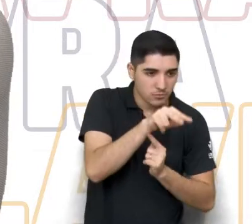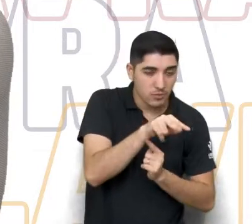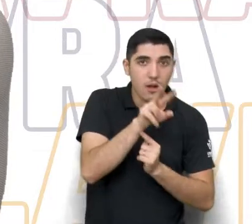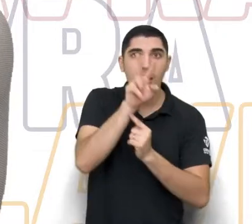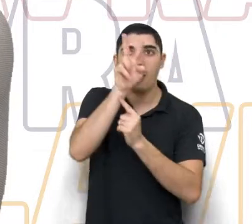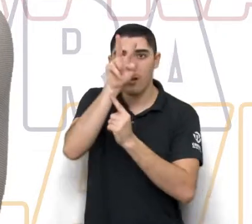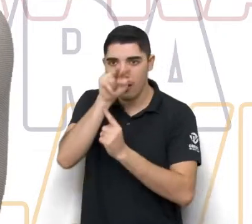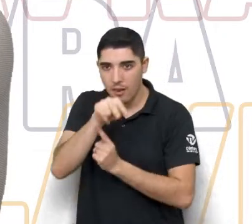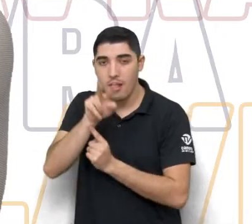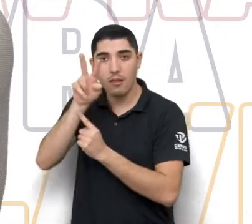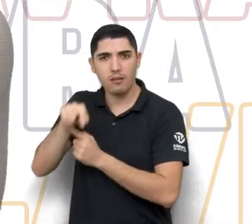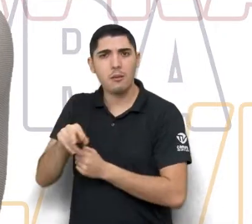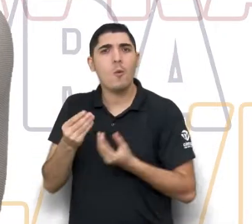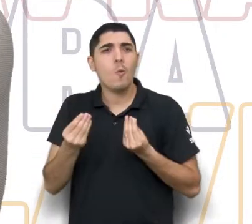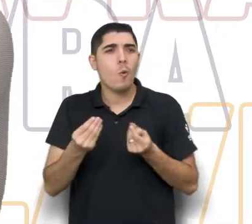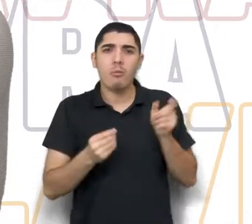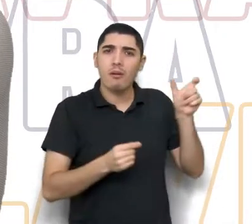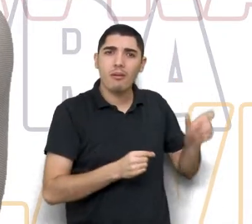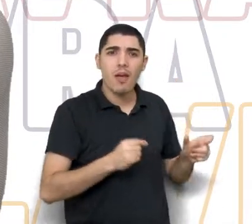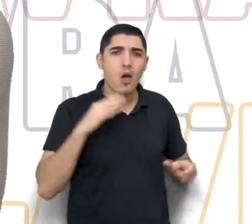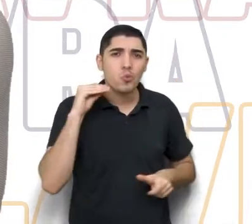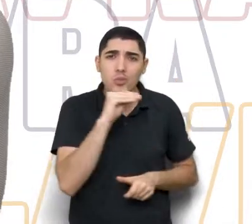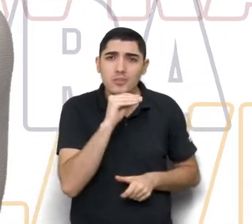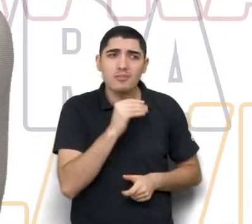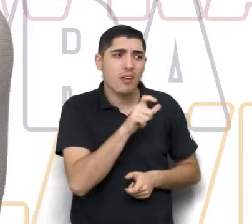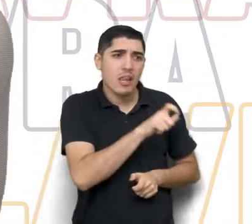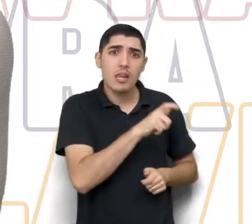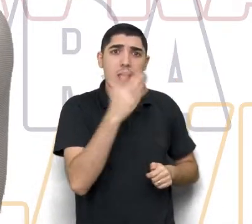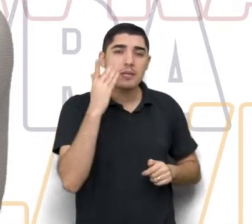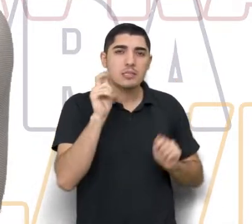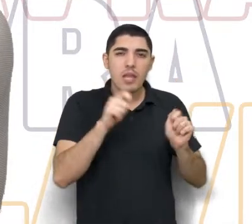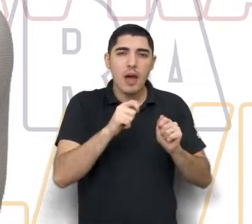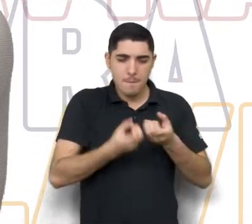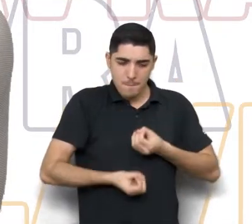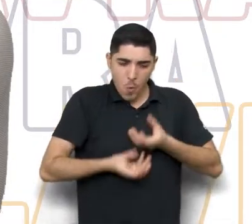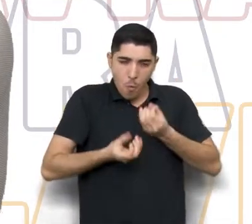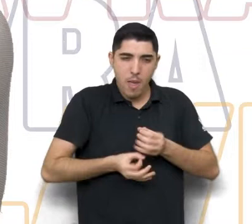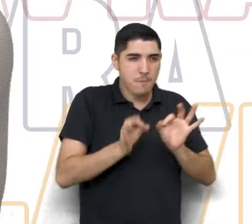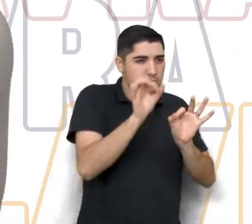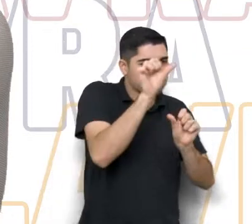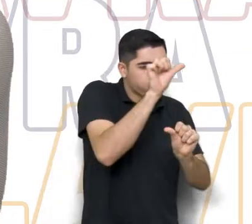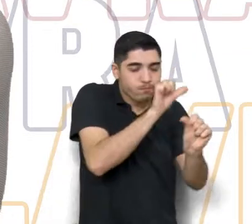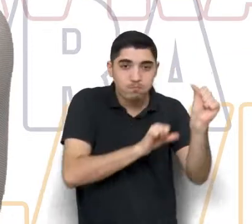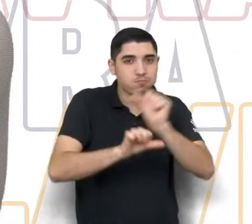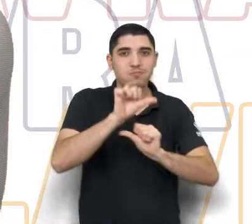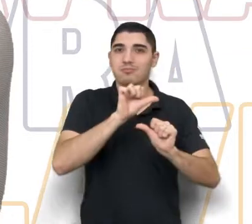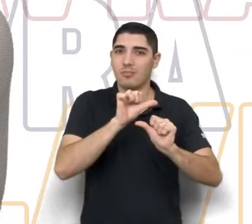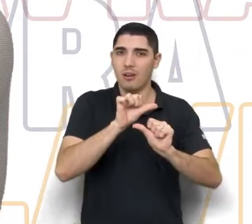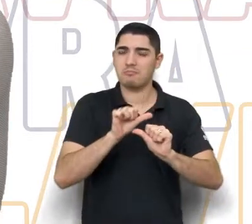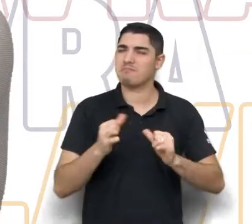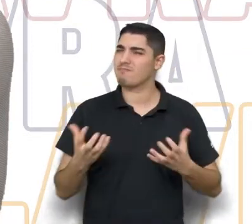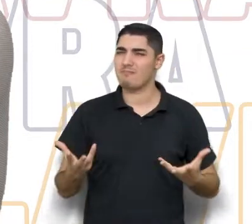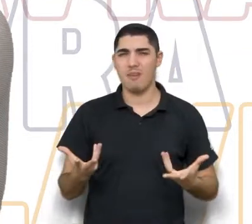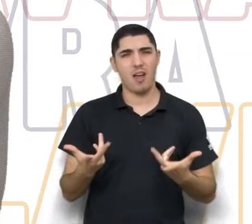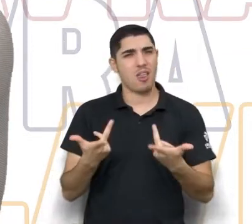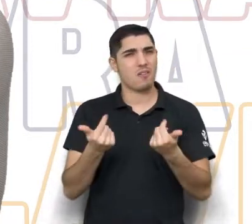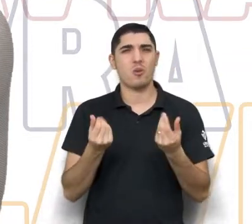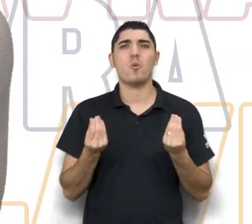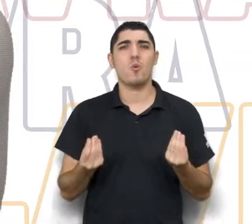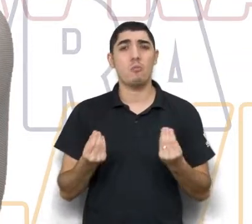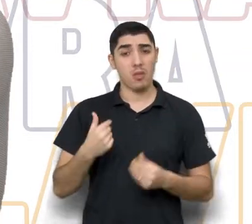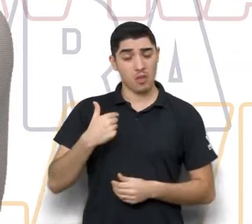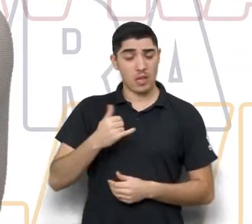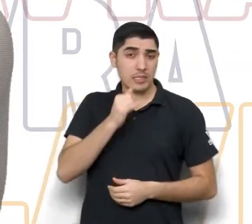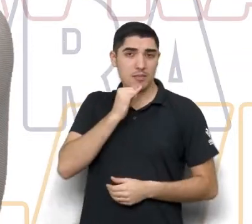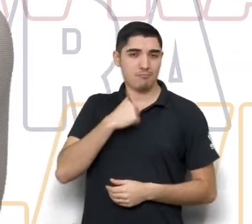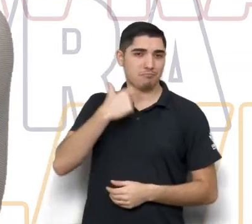um adolescente pensando a forma do poema. Isso é maravilhoso, né? Para uma pessoa como eu que tem 60